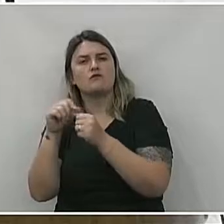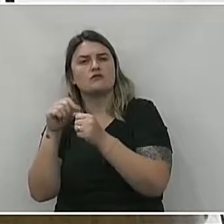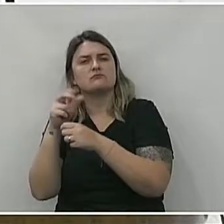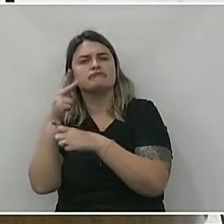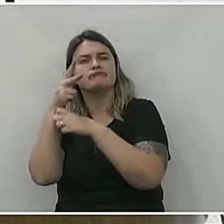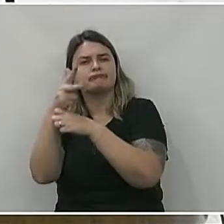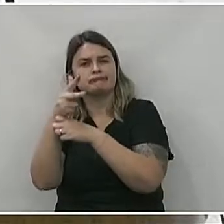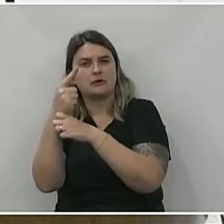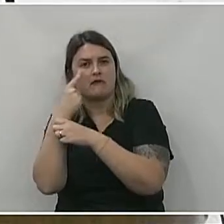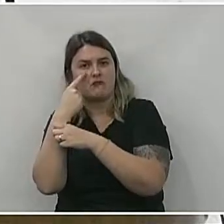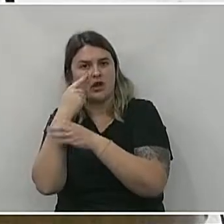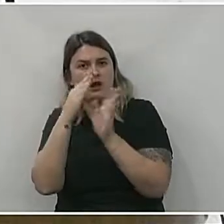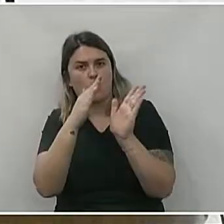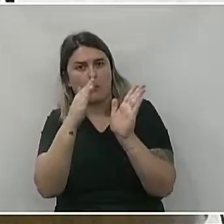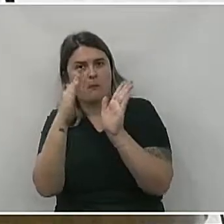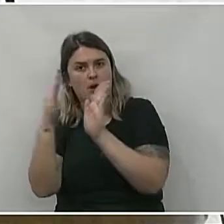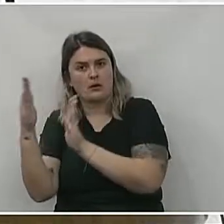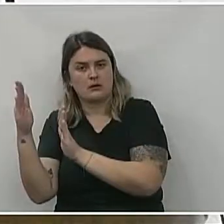gravou.